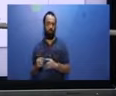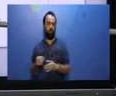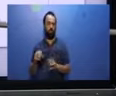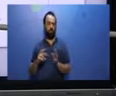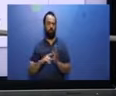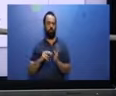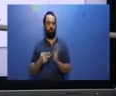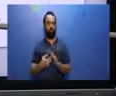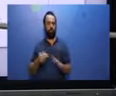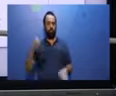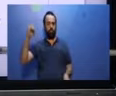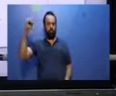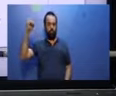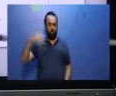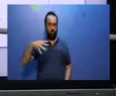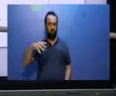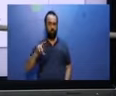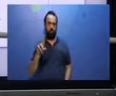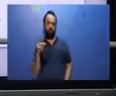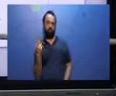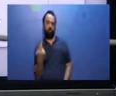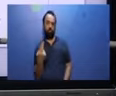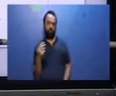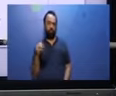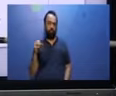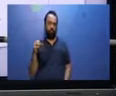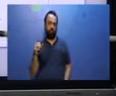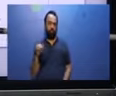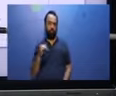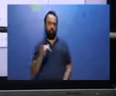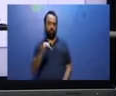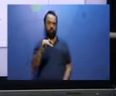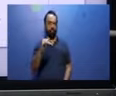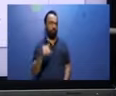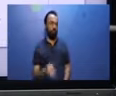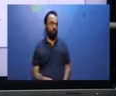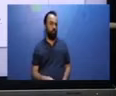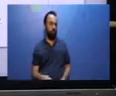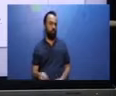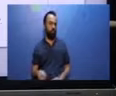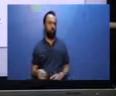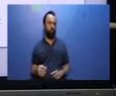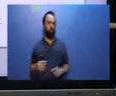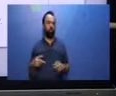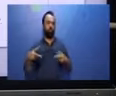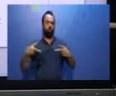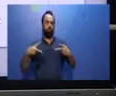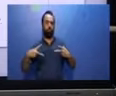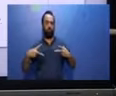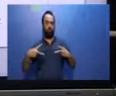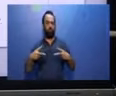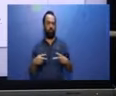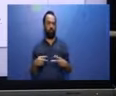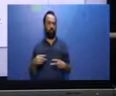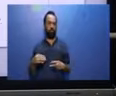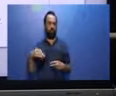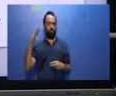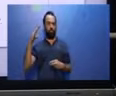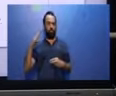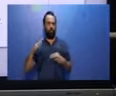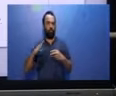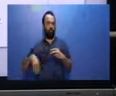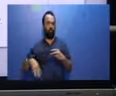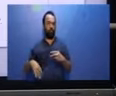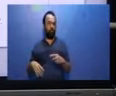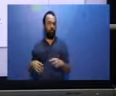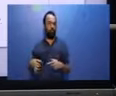ou luz energia e temos o símbolo aqui maior e menor e também aqui as peças indicando nos